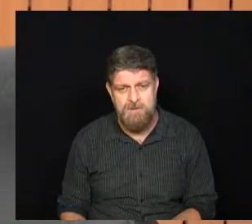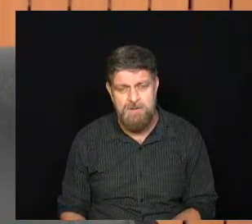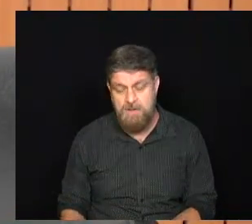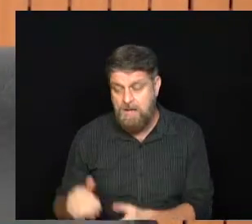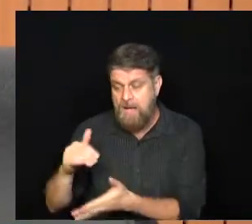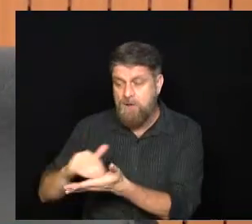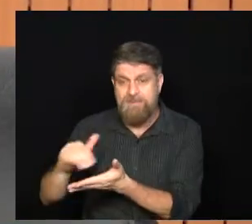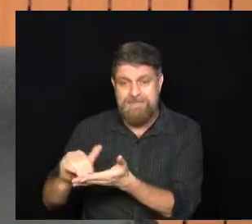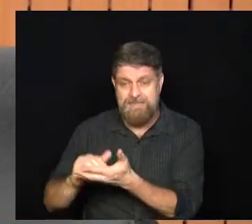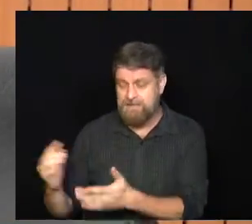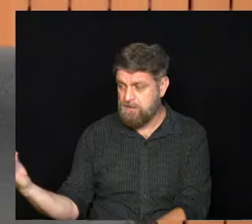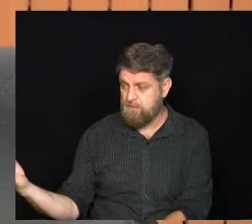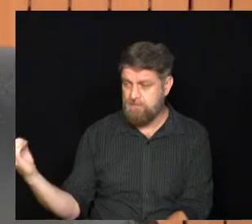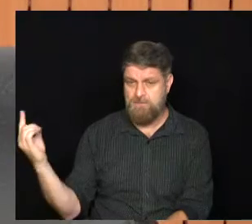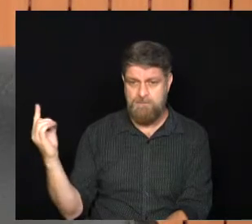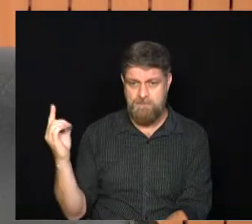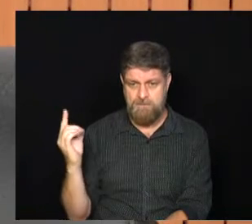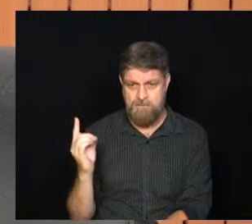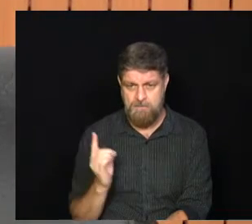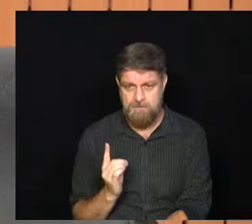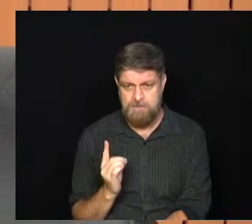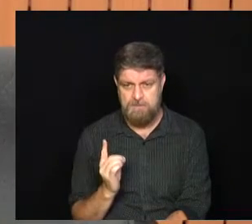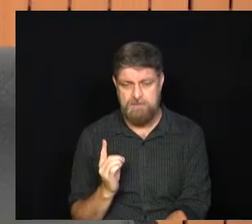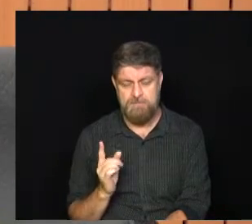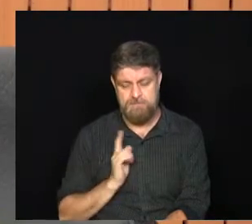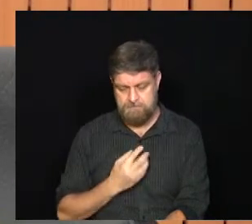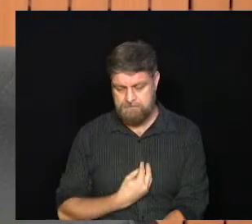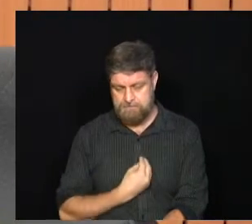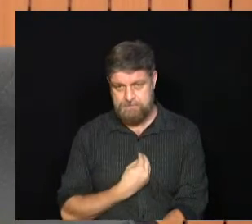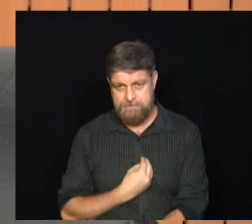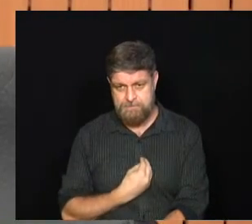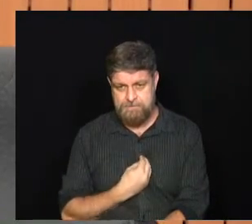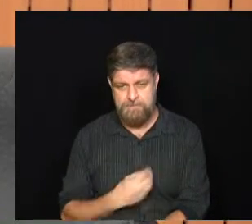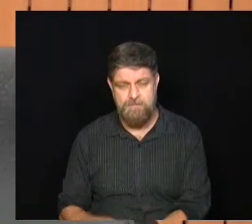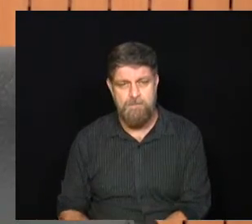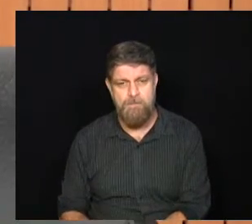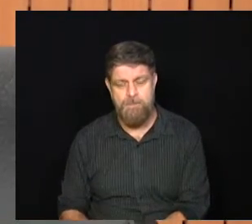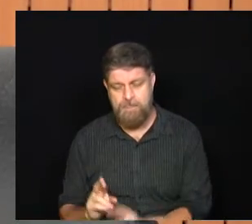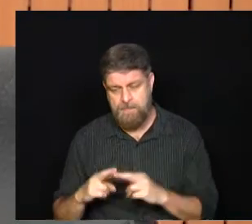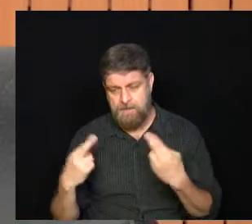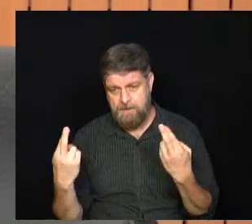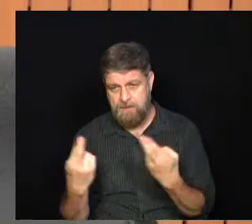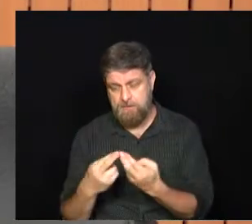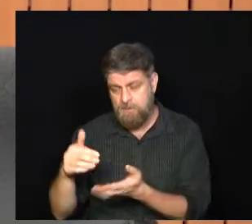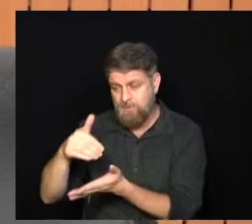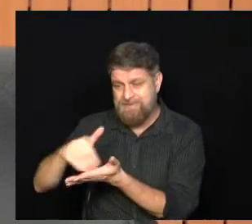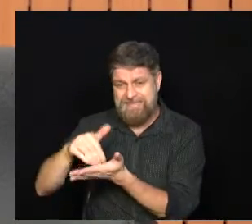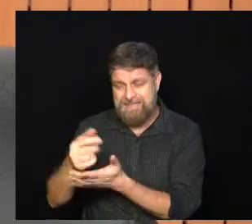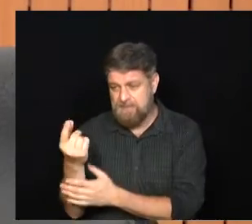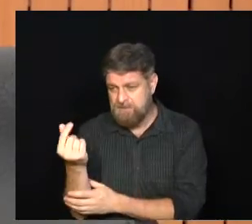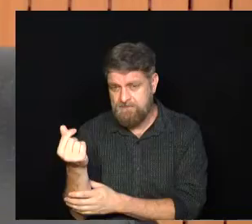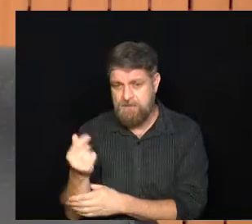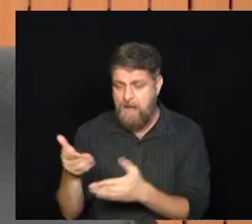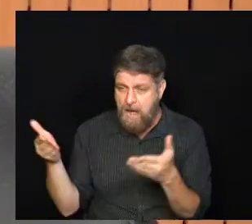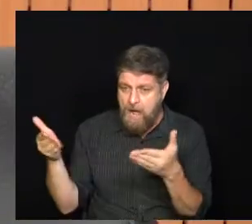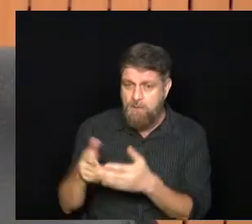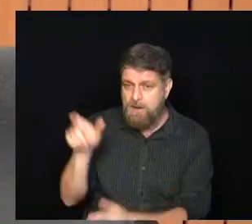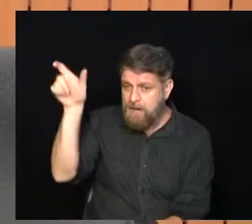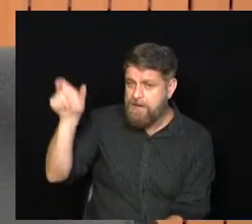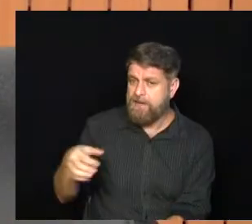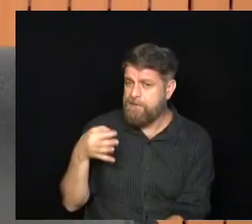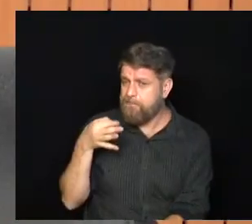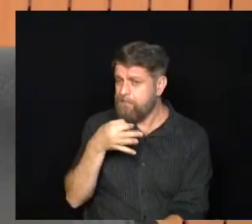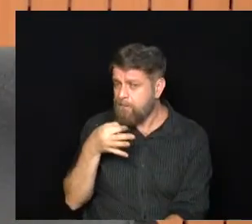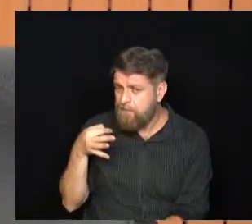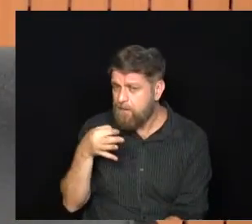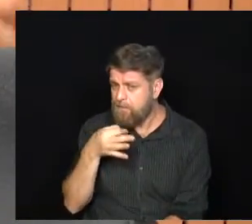secretário, acaba de retornar, e aqui na nossa reunião, e então gostaria de passar a palavra para ele, e